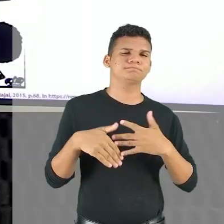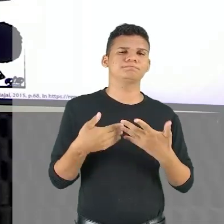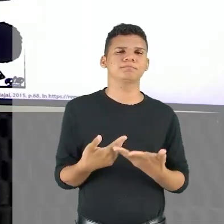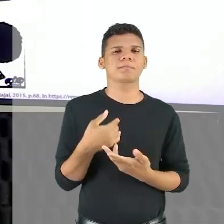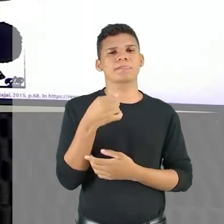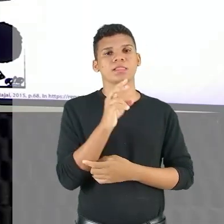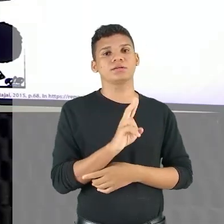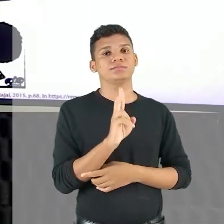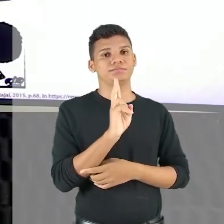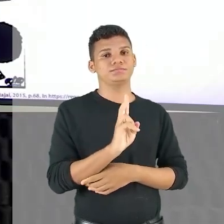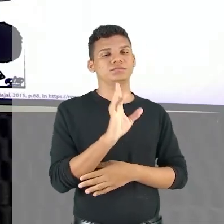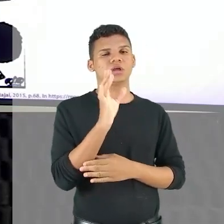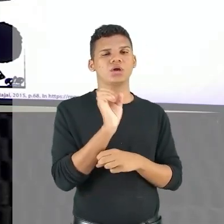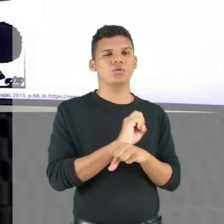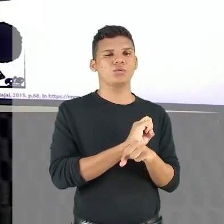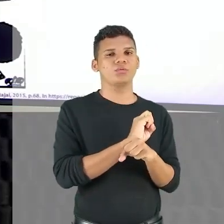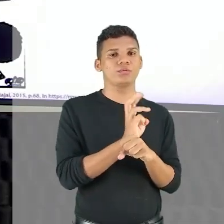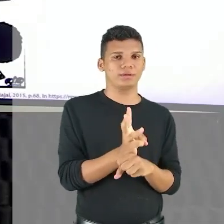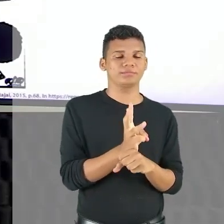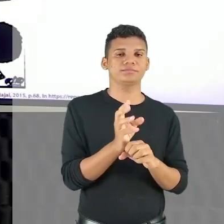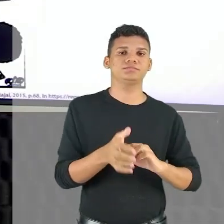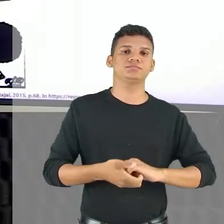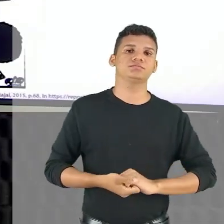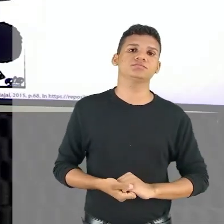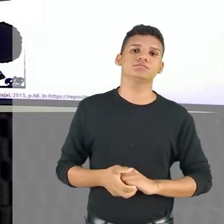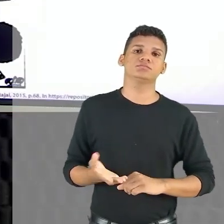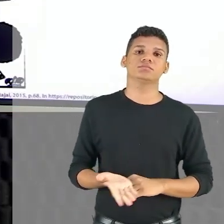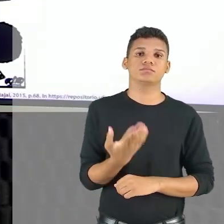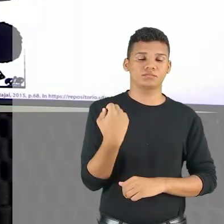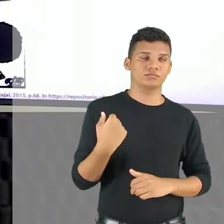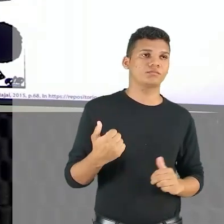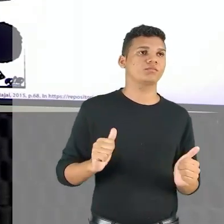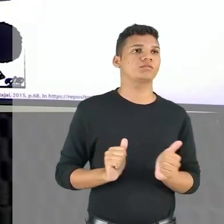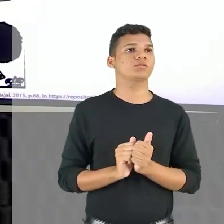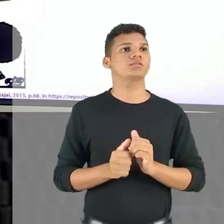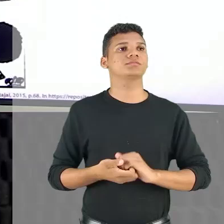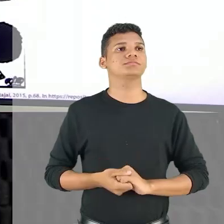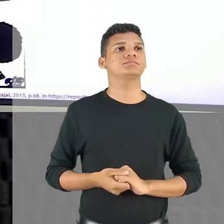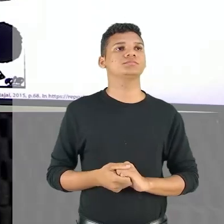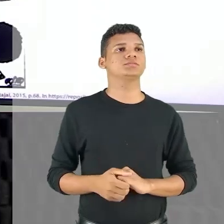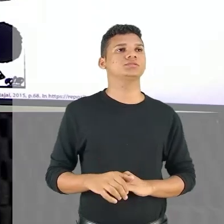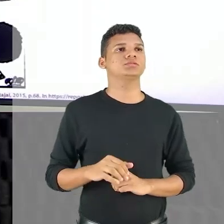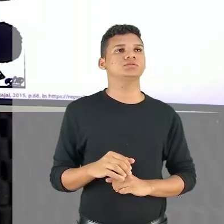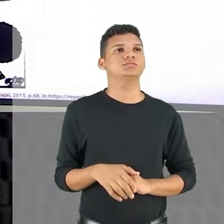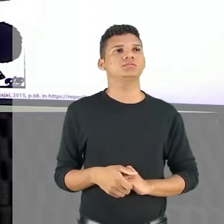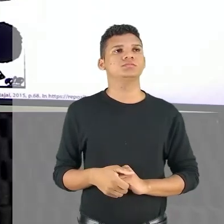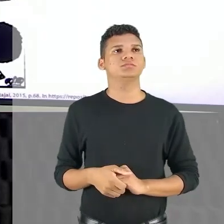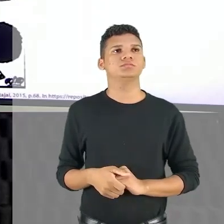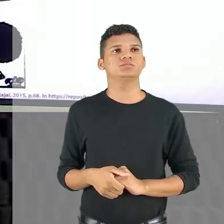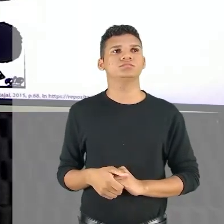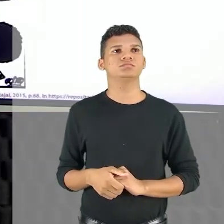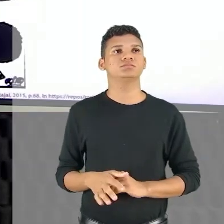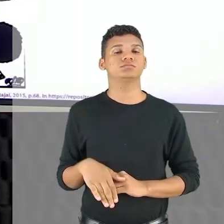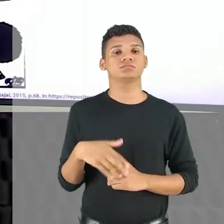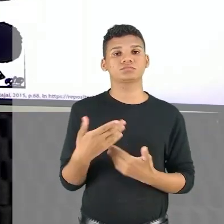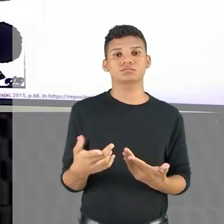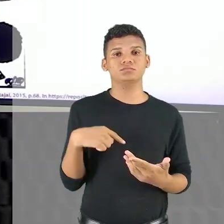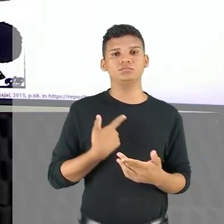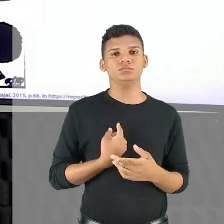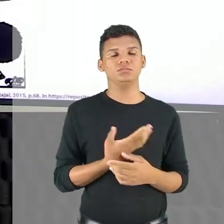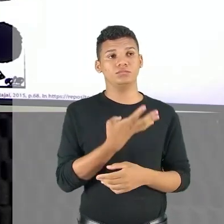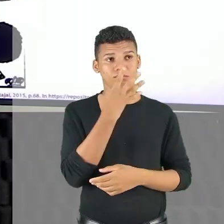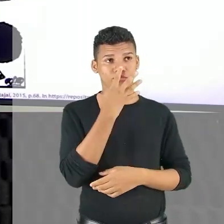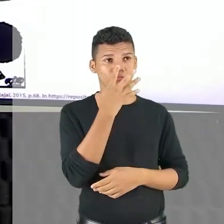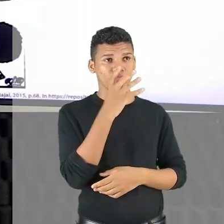questão UEMA, tá? Vamos lá. Ojalá. Observa aqui, a gente sempre vai fazer em questões que envolvem a